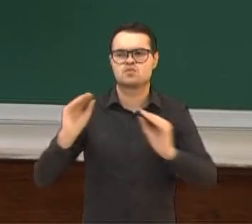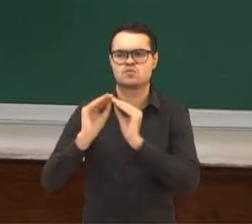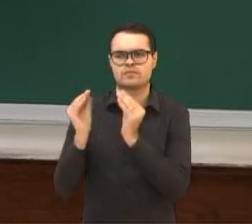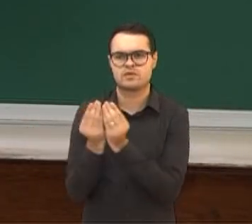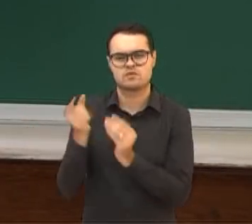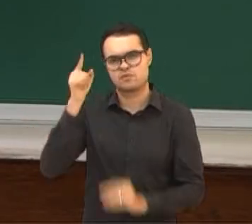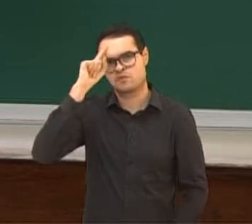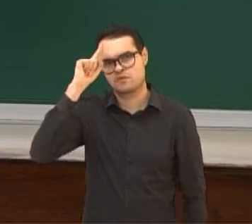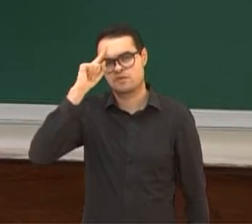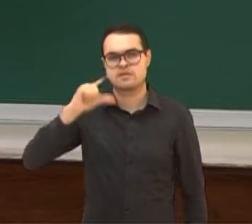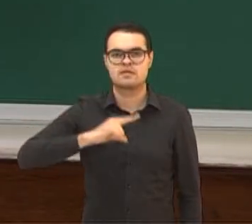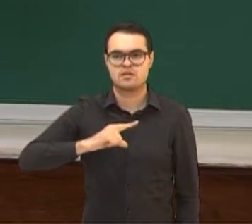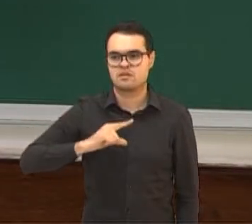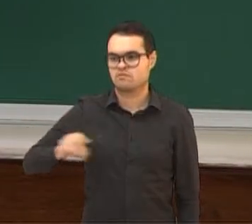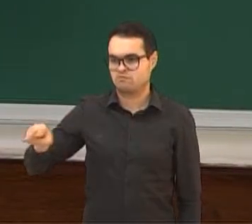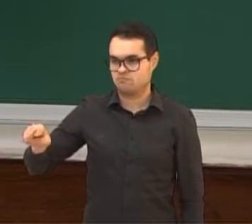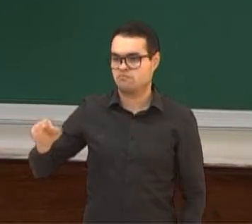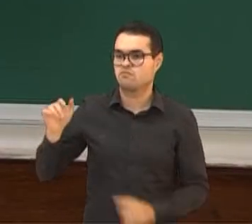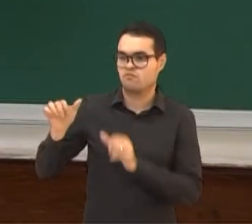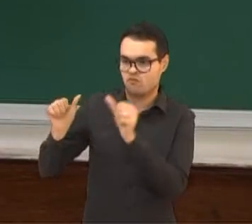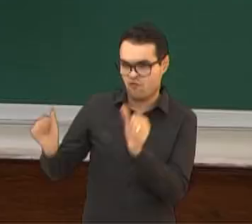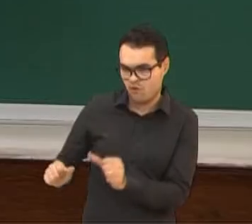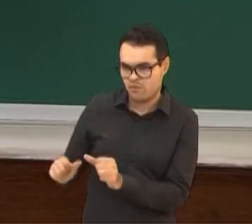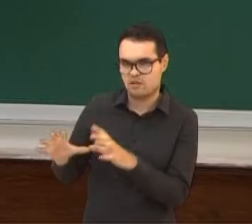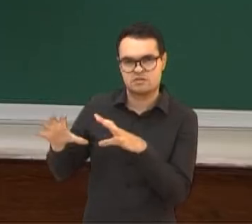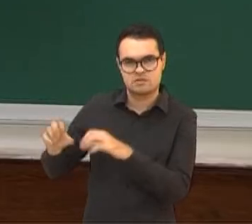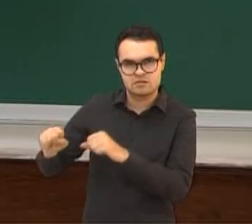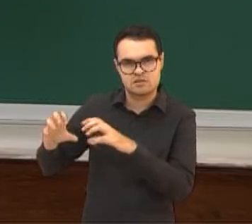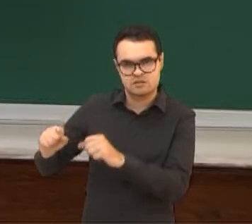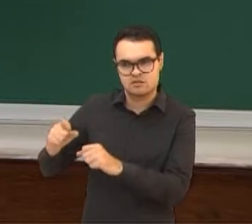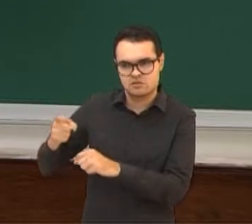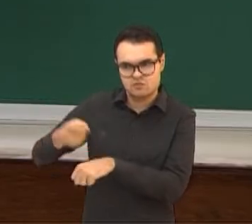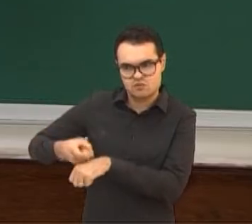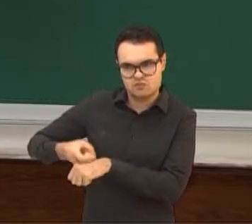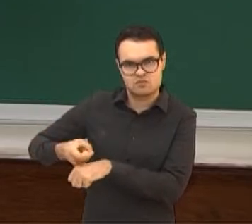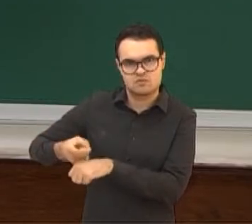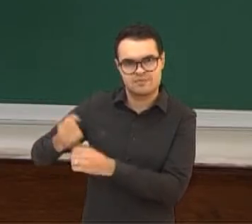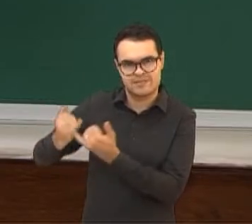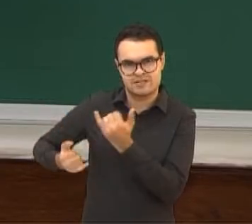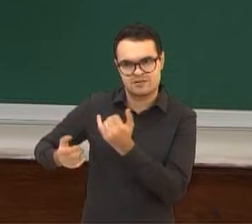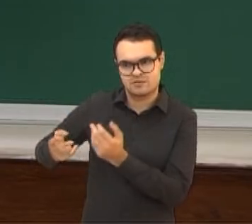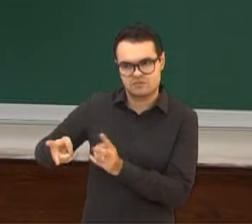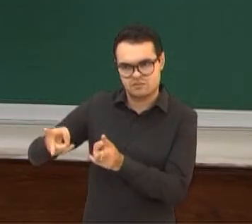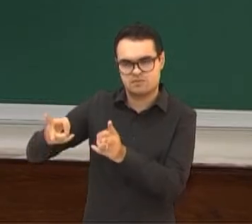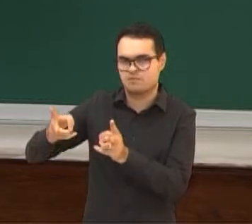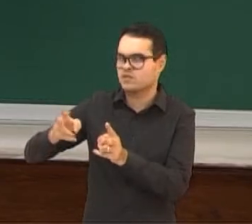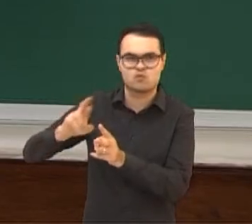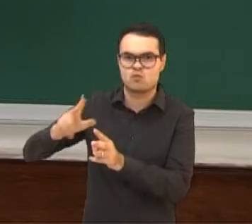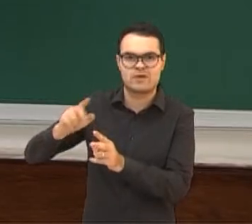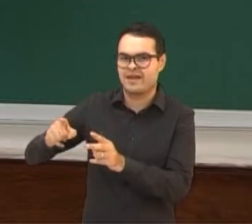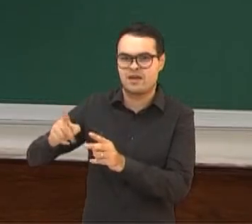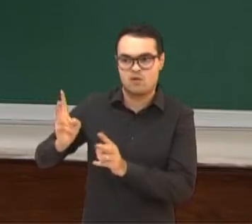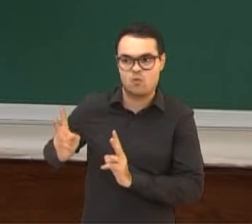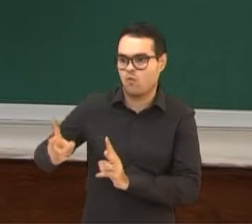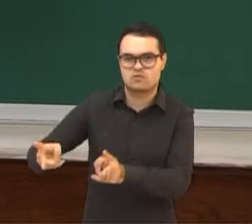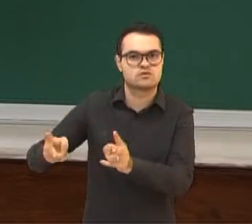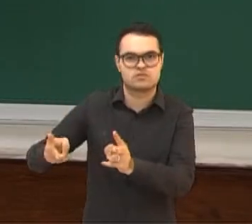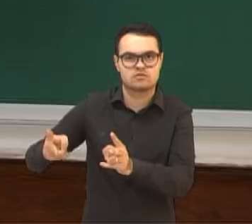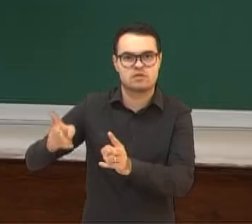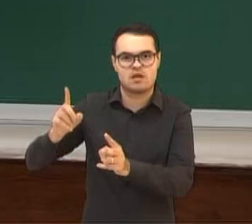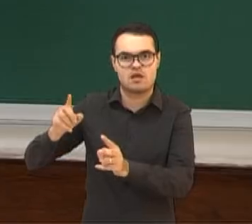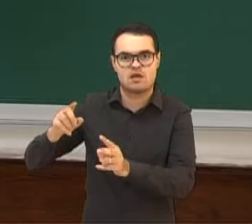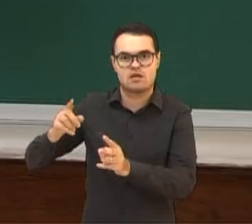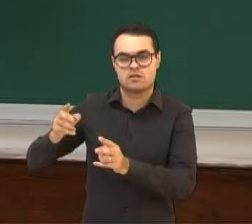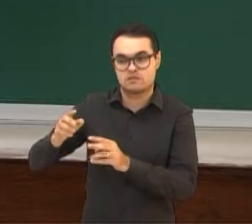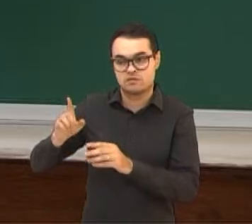dia, tenham uma aparência maciça e contínua, na verdade, ela é descontínua. atomicamente falando, a gente